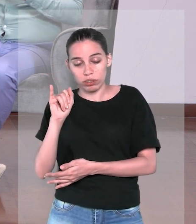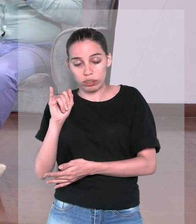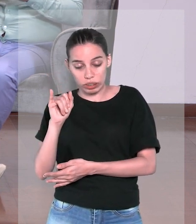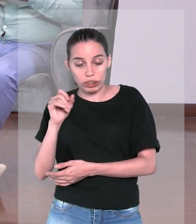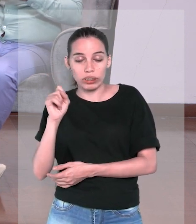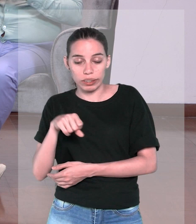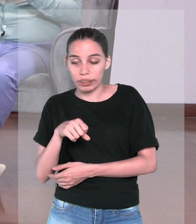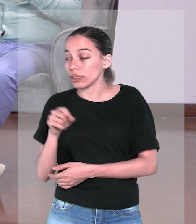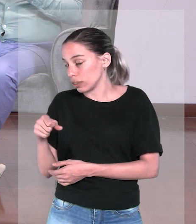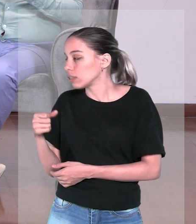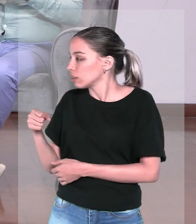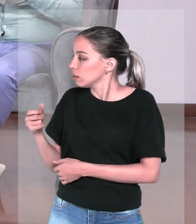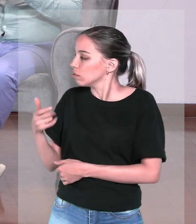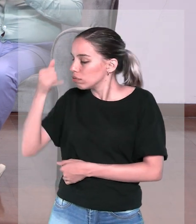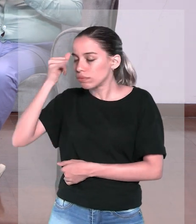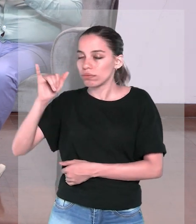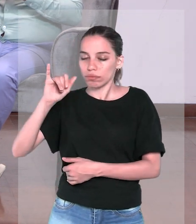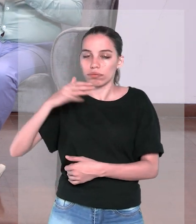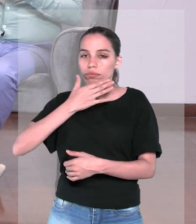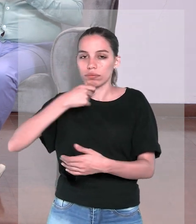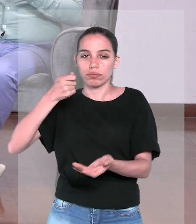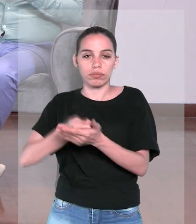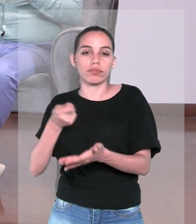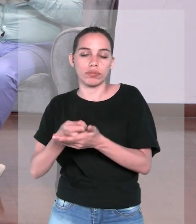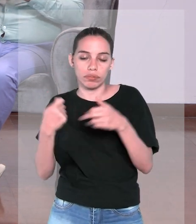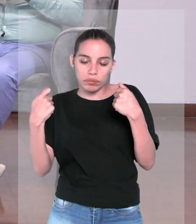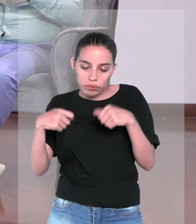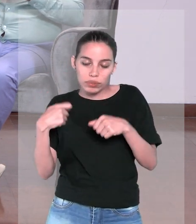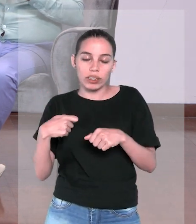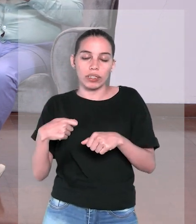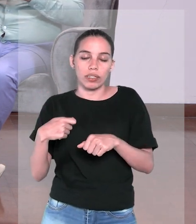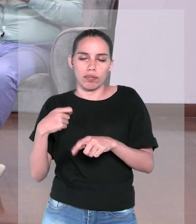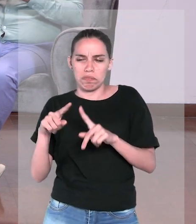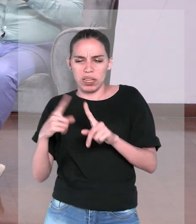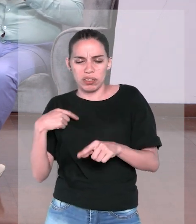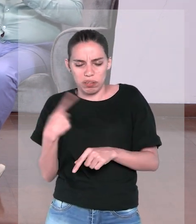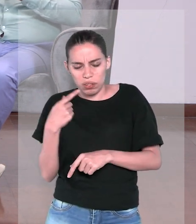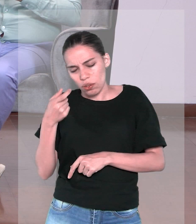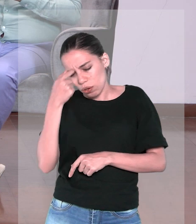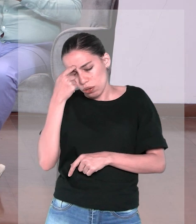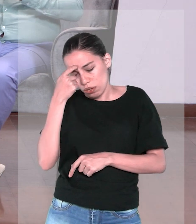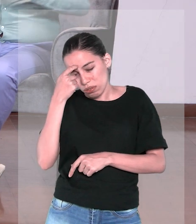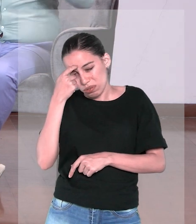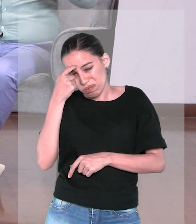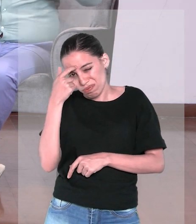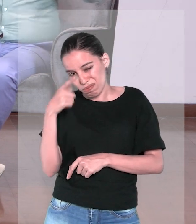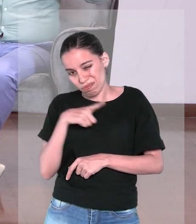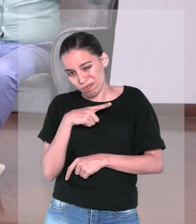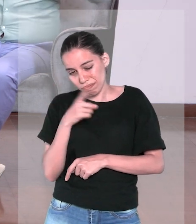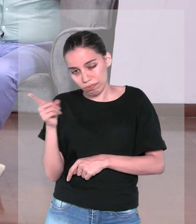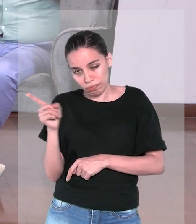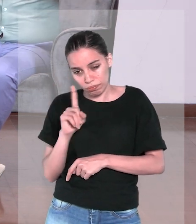não estamos, no meu entendimento, conscientes dessa questão. Então, você vai encontrar